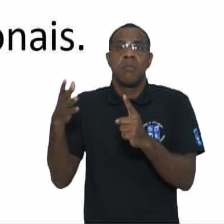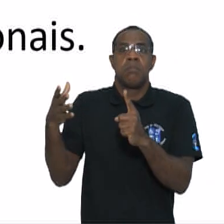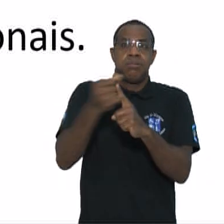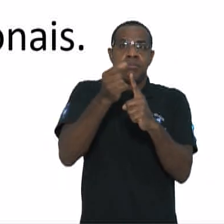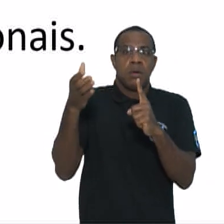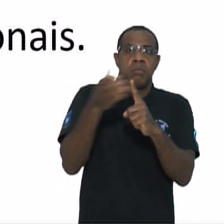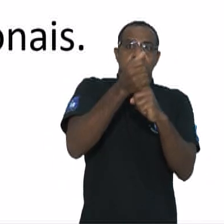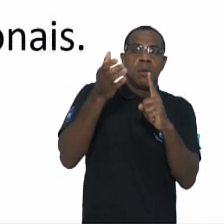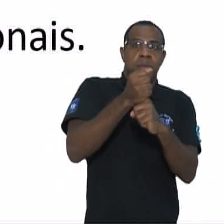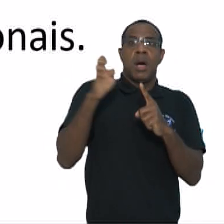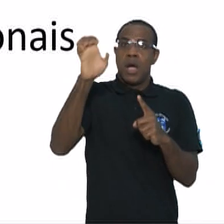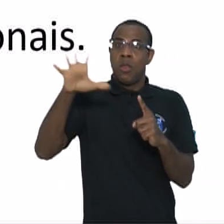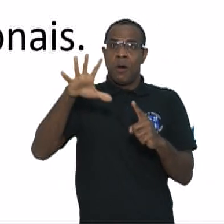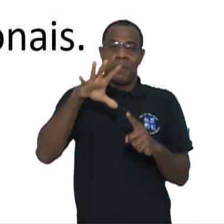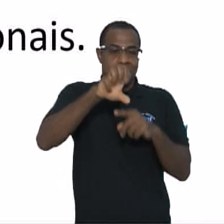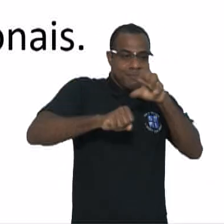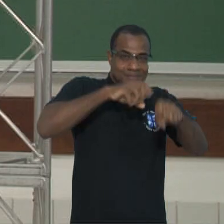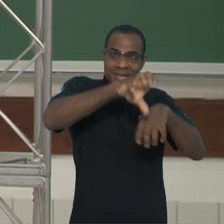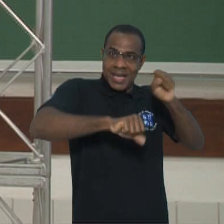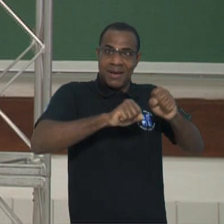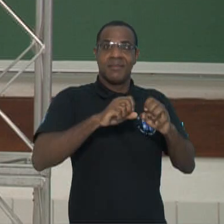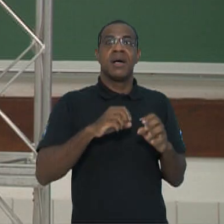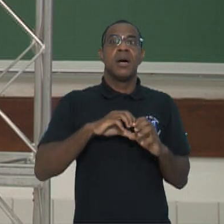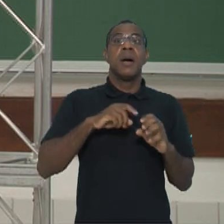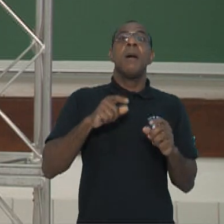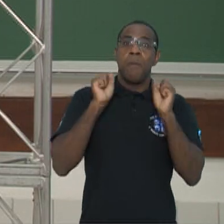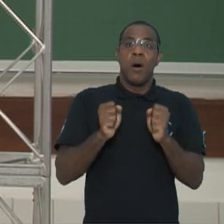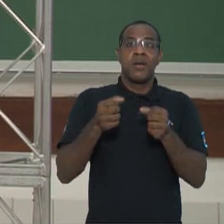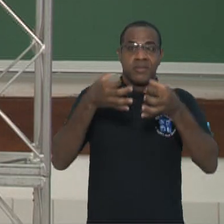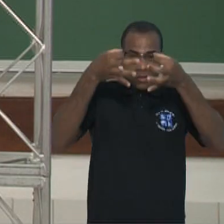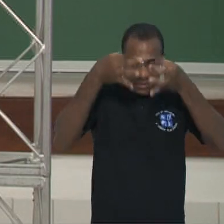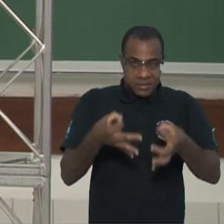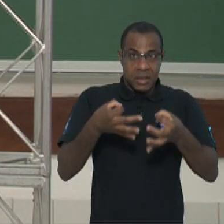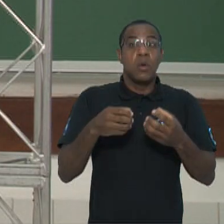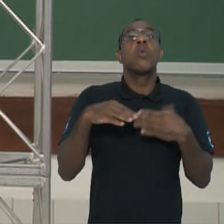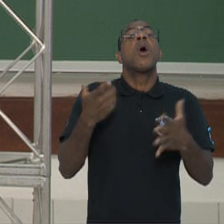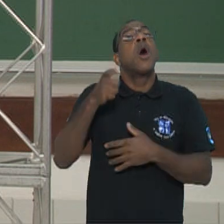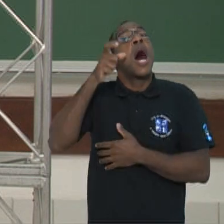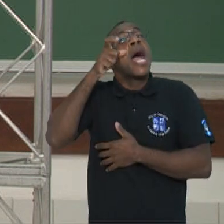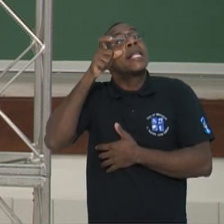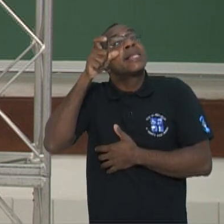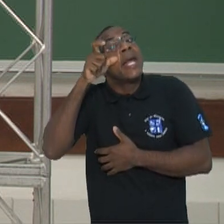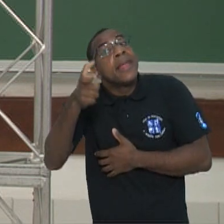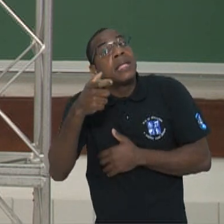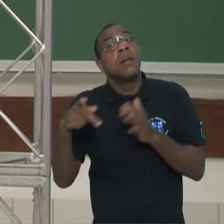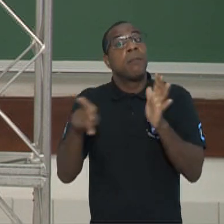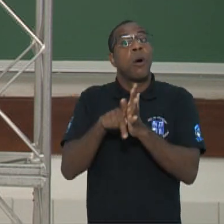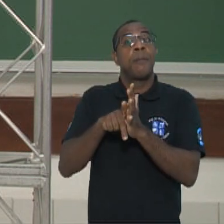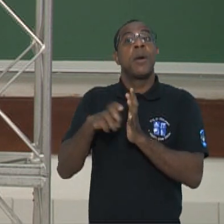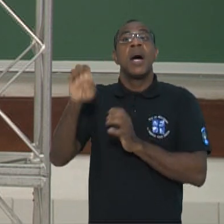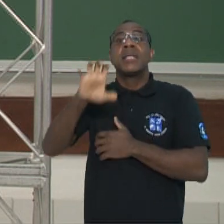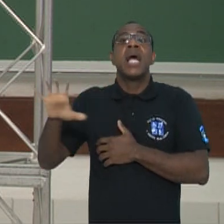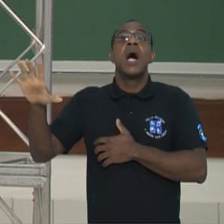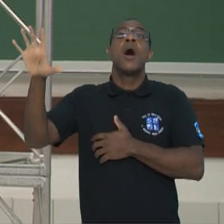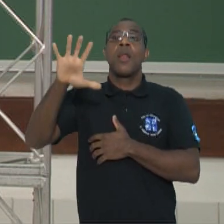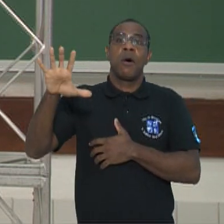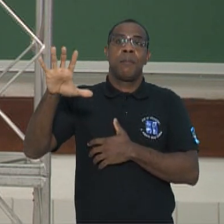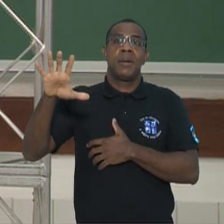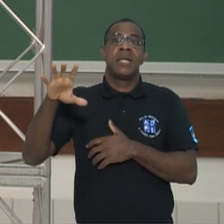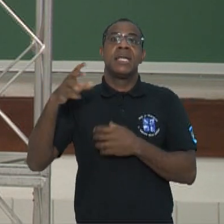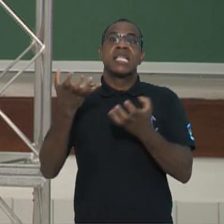podemos afirmar que buscavam o quê? O que era o interesse dos europeus e aí toda essa questão da